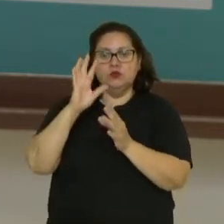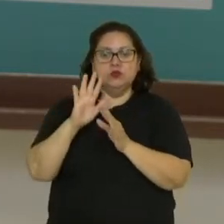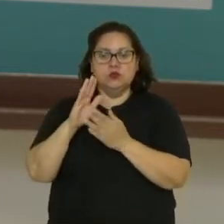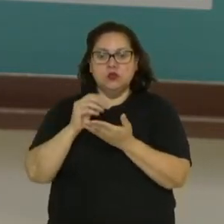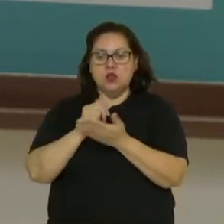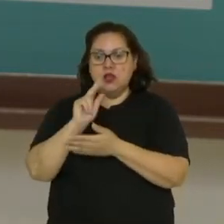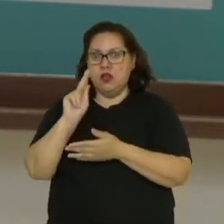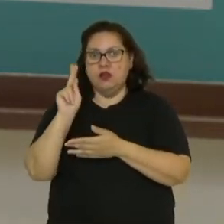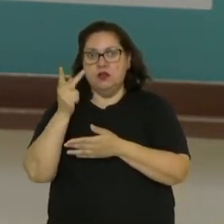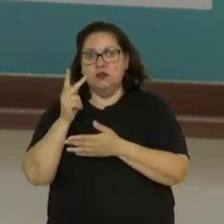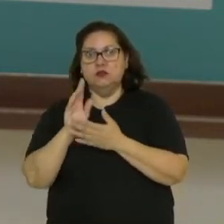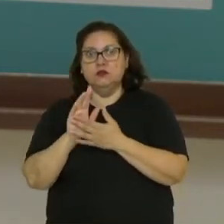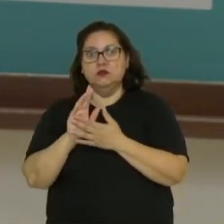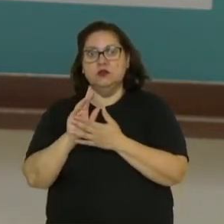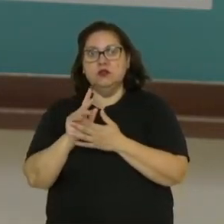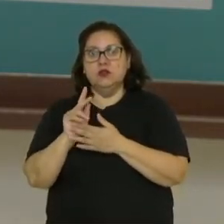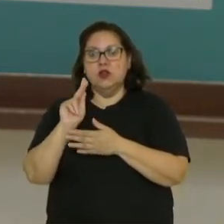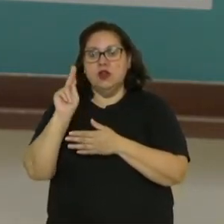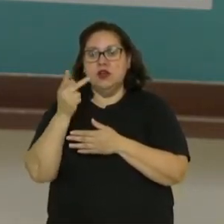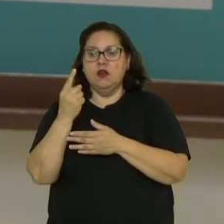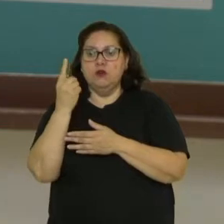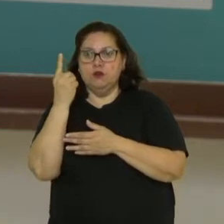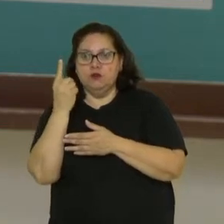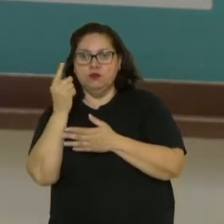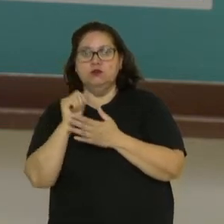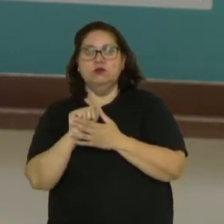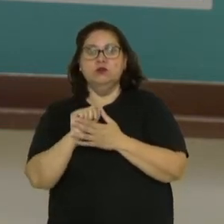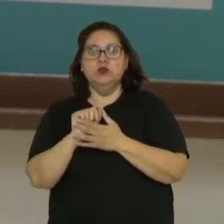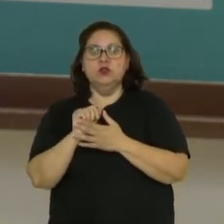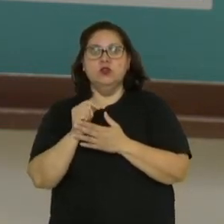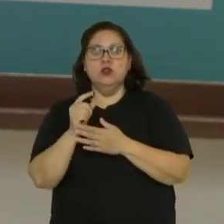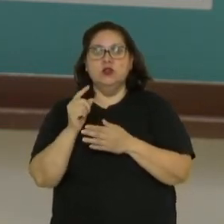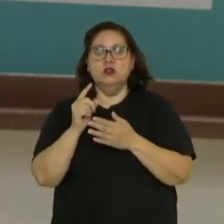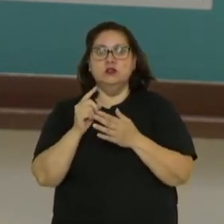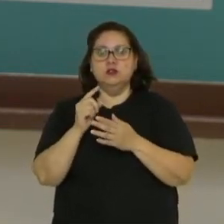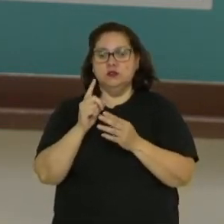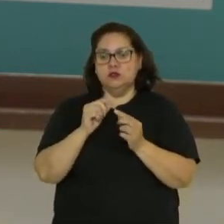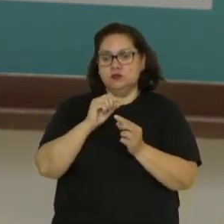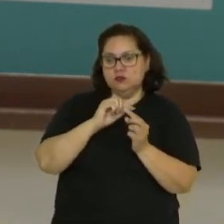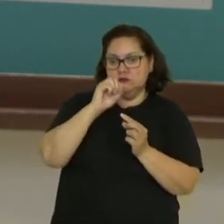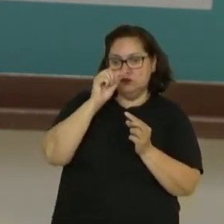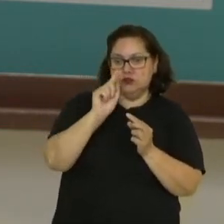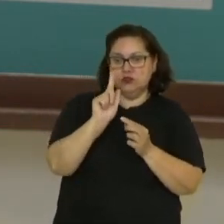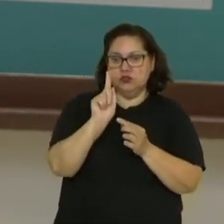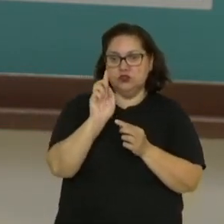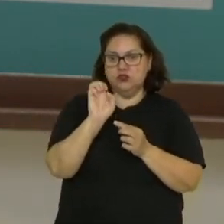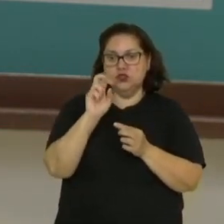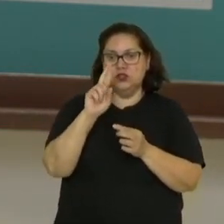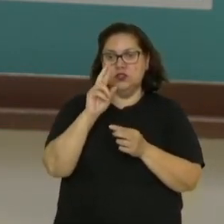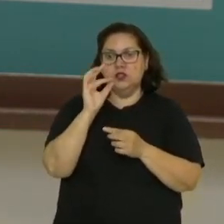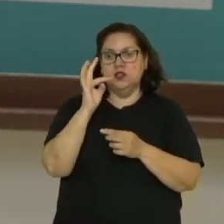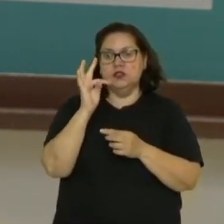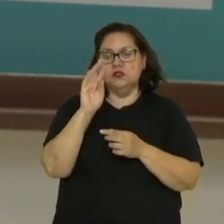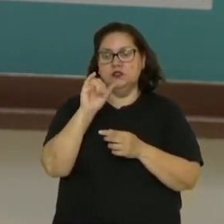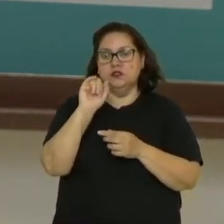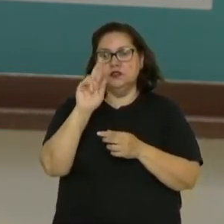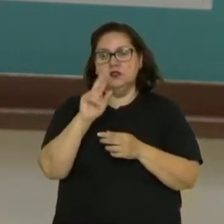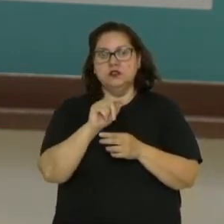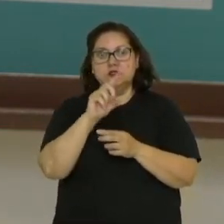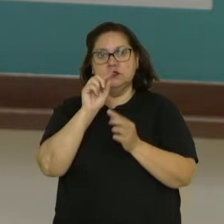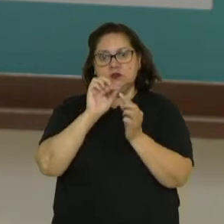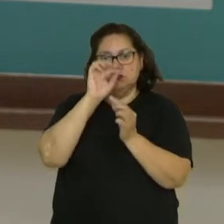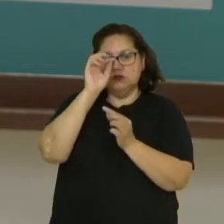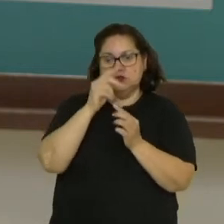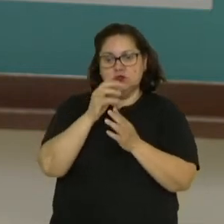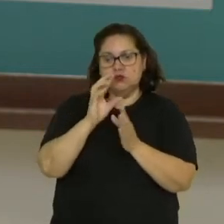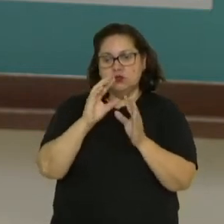chama de H, eu estou chamando de H1, né? E a geratriz do tronco de cone, que para diferenciar da